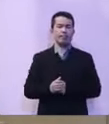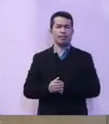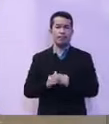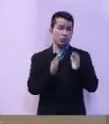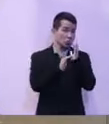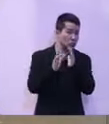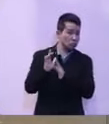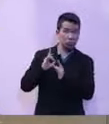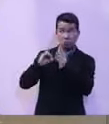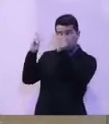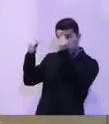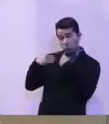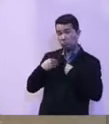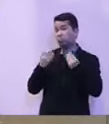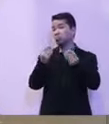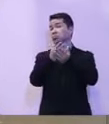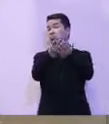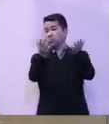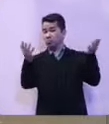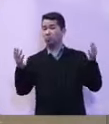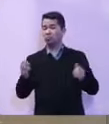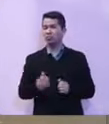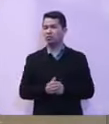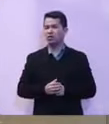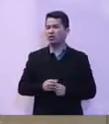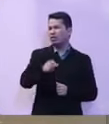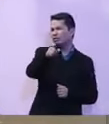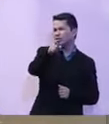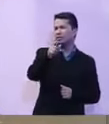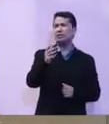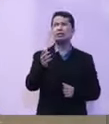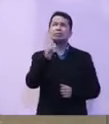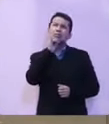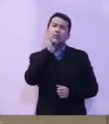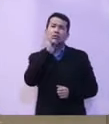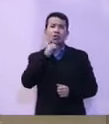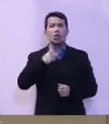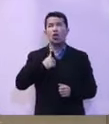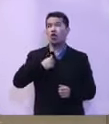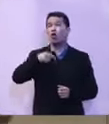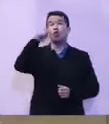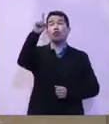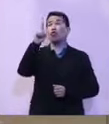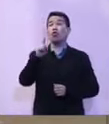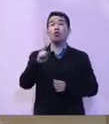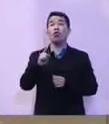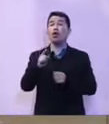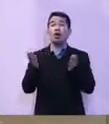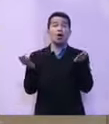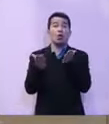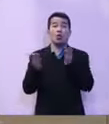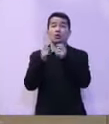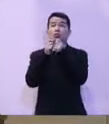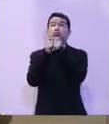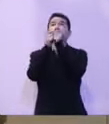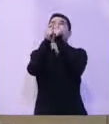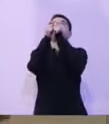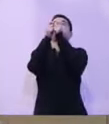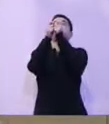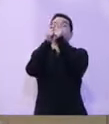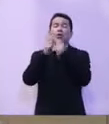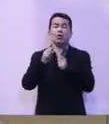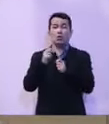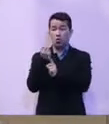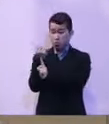esforço, por pagar promessas, por rezar-se missas ou para se pagar por serviços fúnebres. A gente